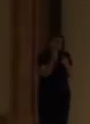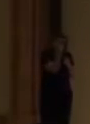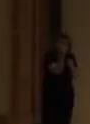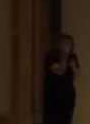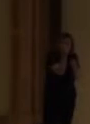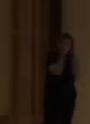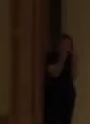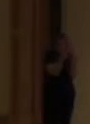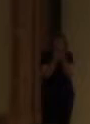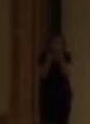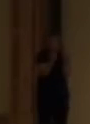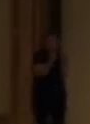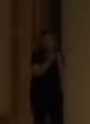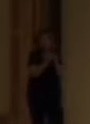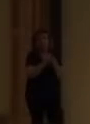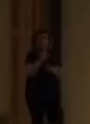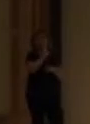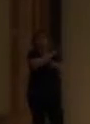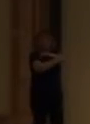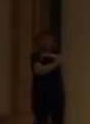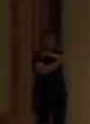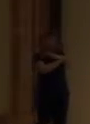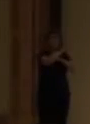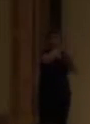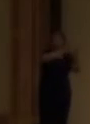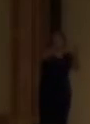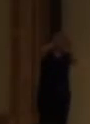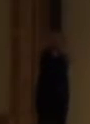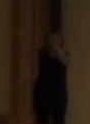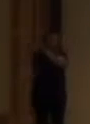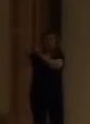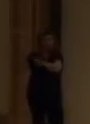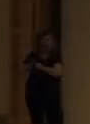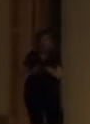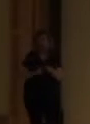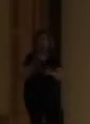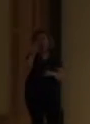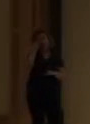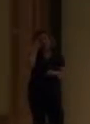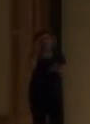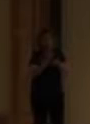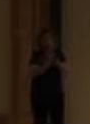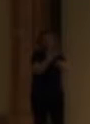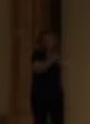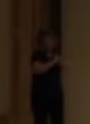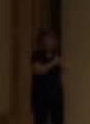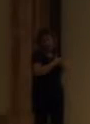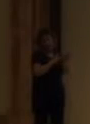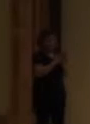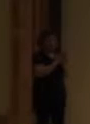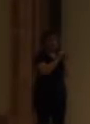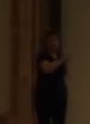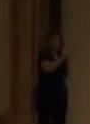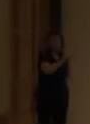do Sul, tiveram regimes simpatizantes da União Soviética e valores do bem-estar